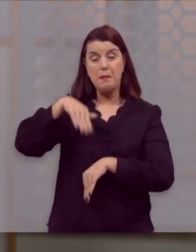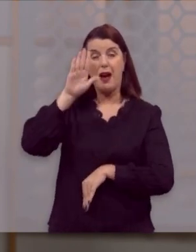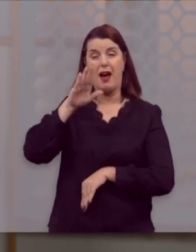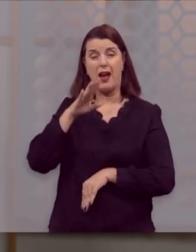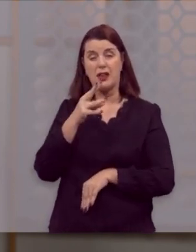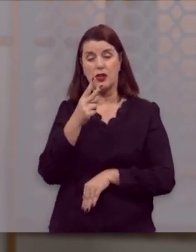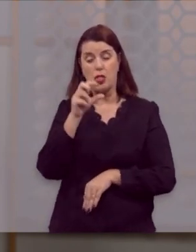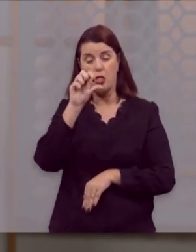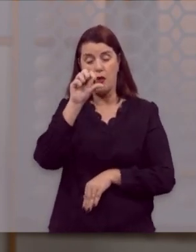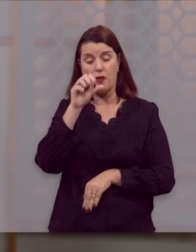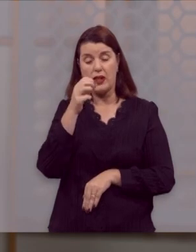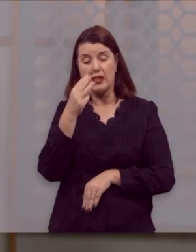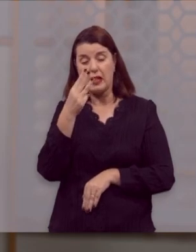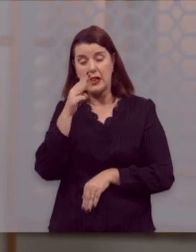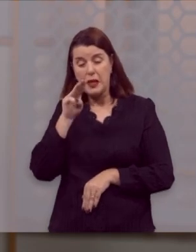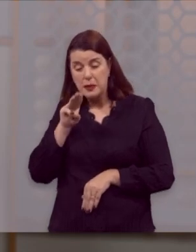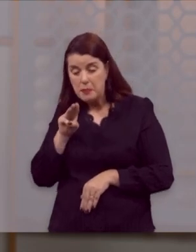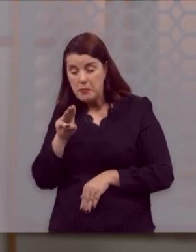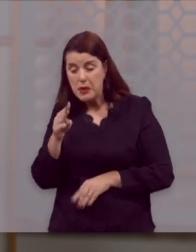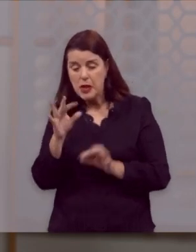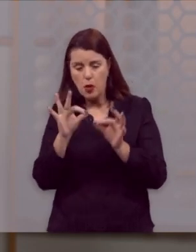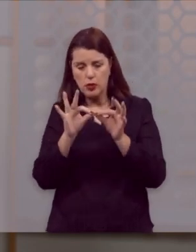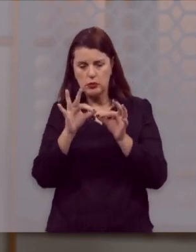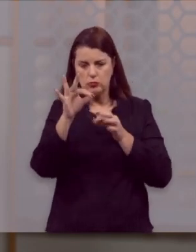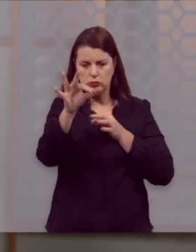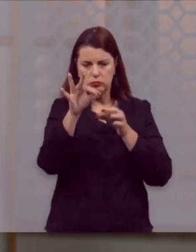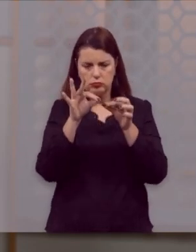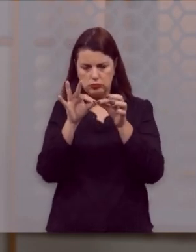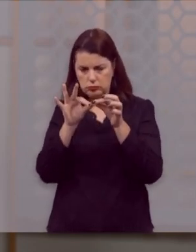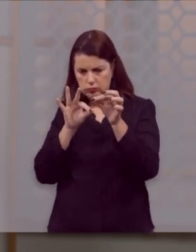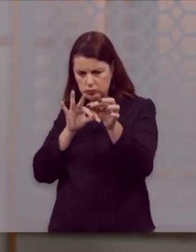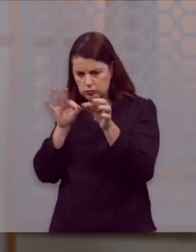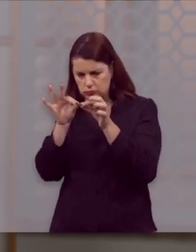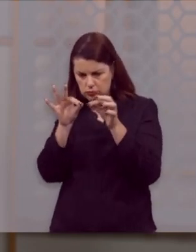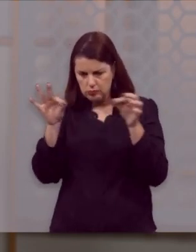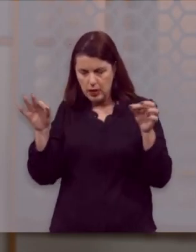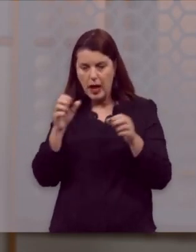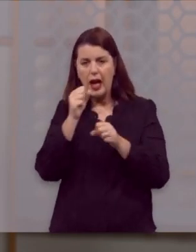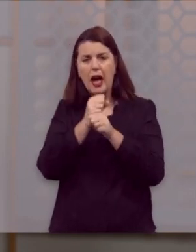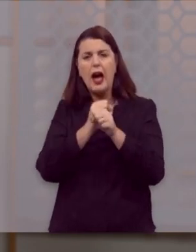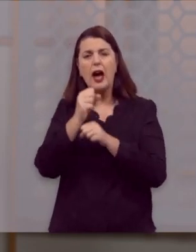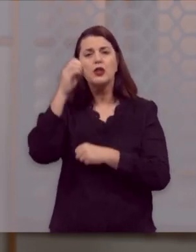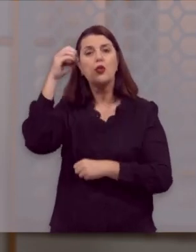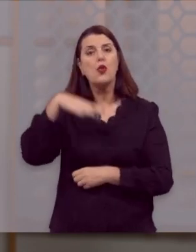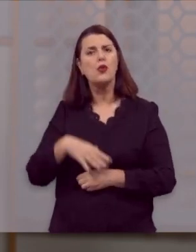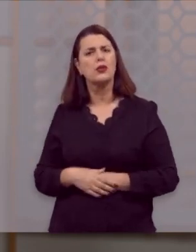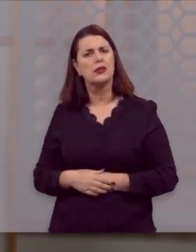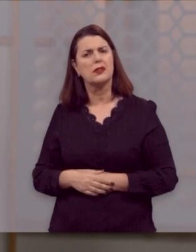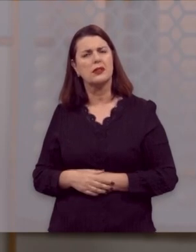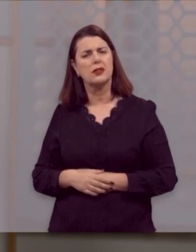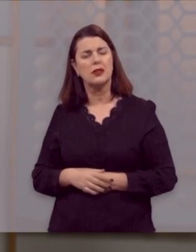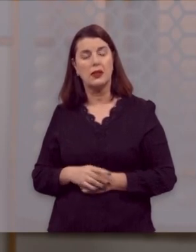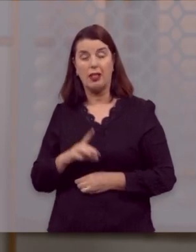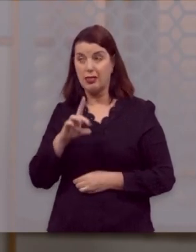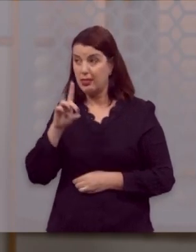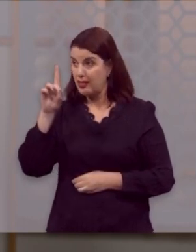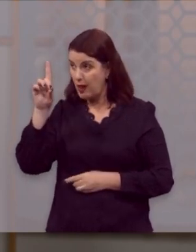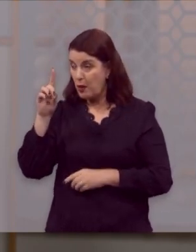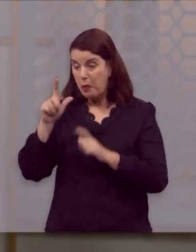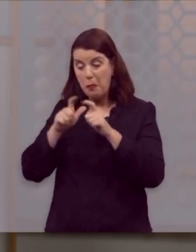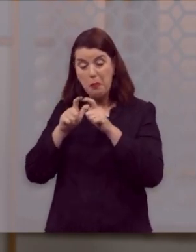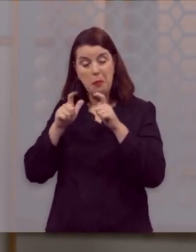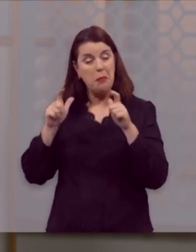de 93 bilhões de anos-luz de diâmetro, pois o nosso glorioso Redentor é maior do que o